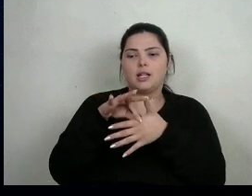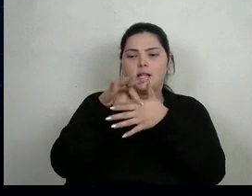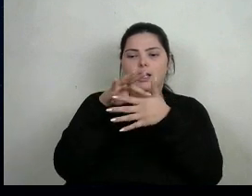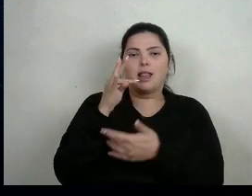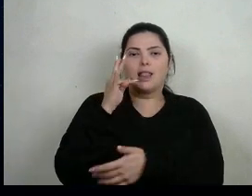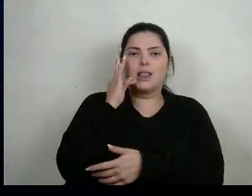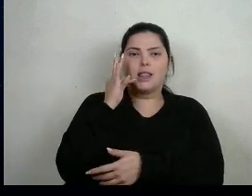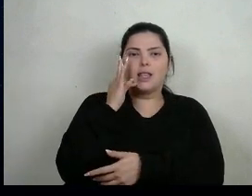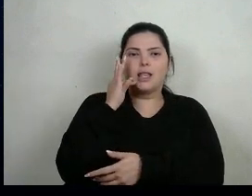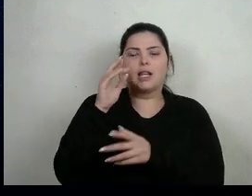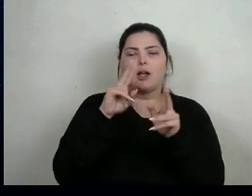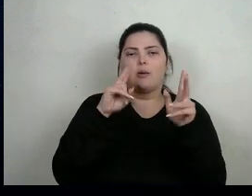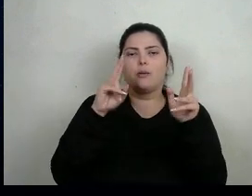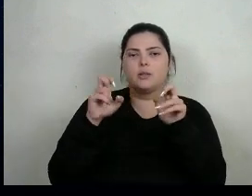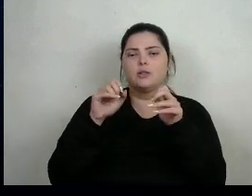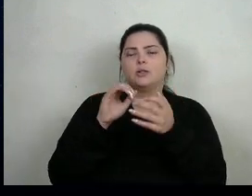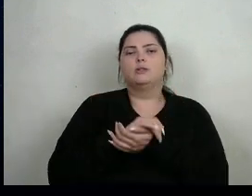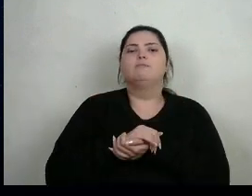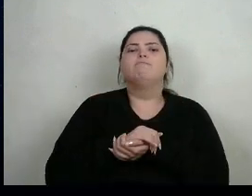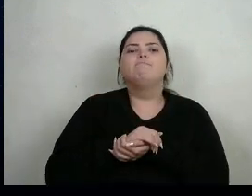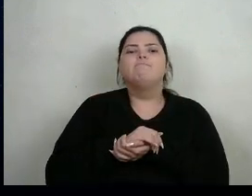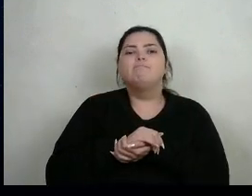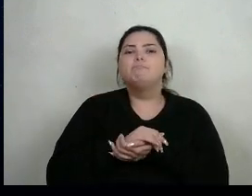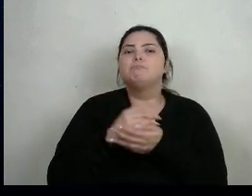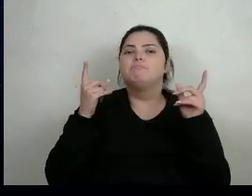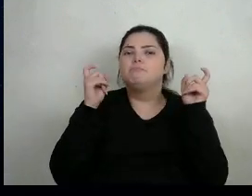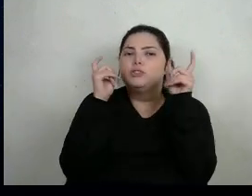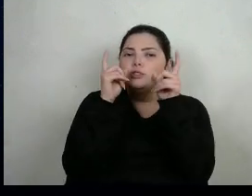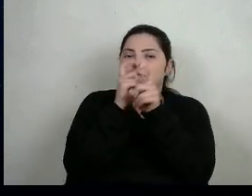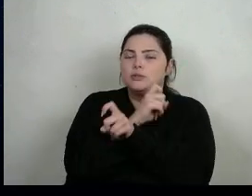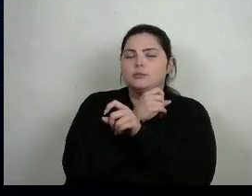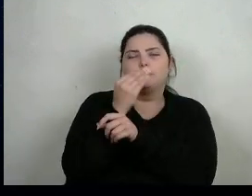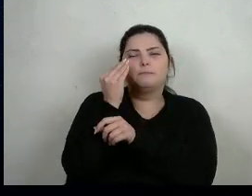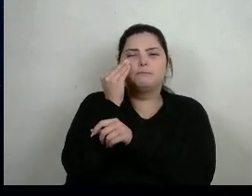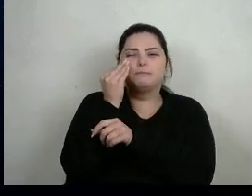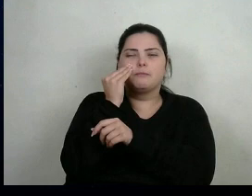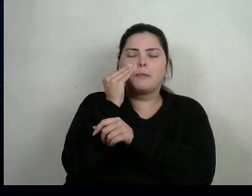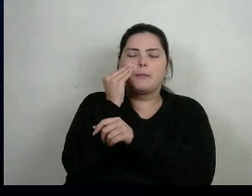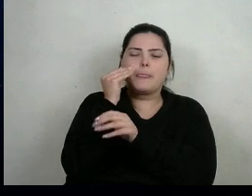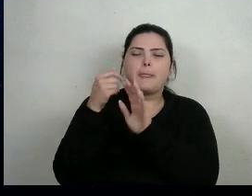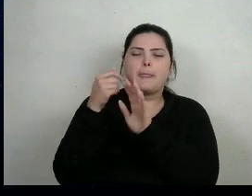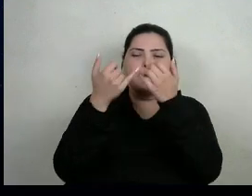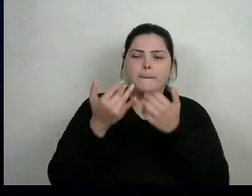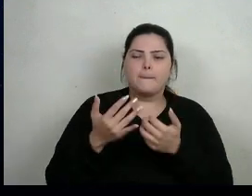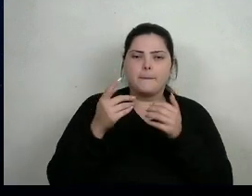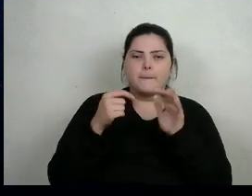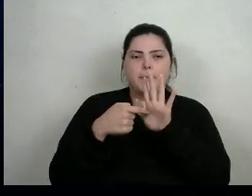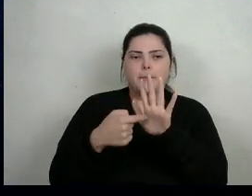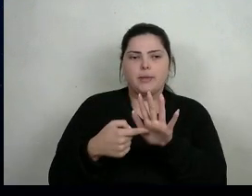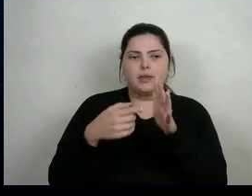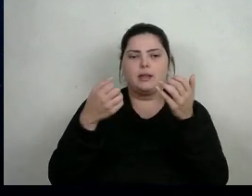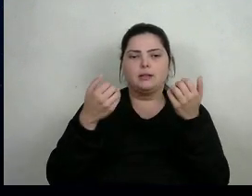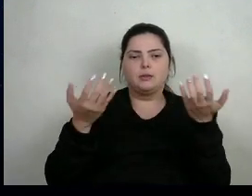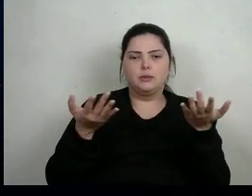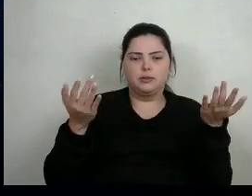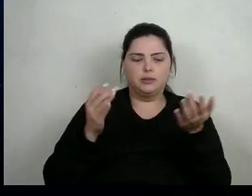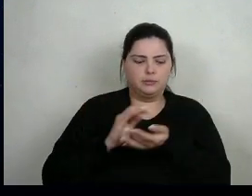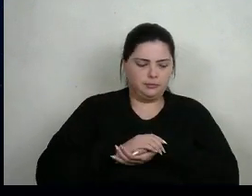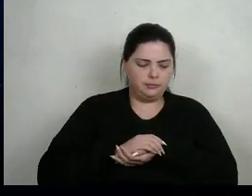se torna ainda mais espinhoso e eu vou tentar descascar esse abacaxi com vocês aqui hoje